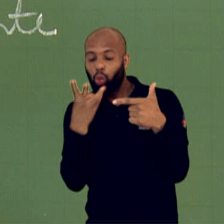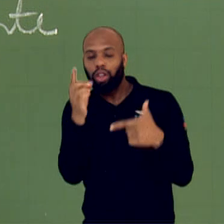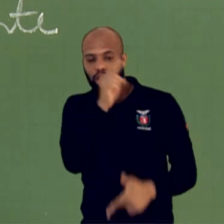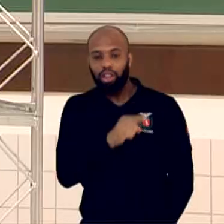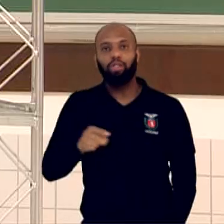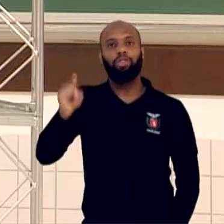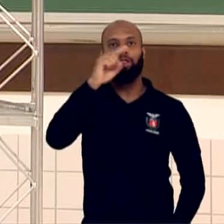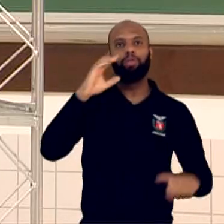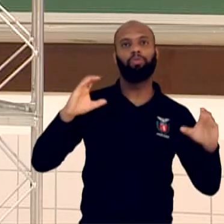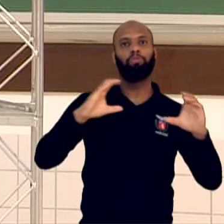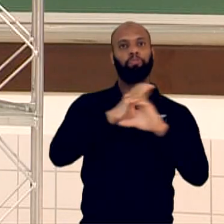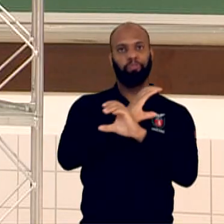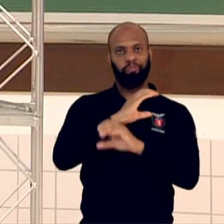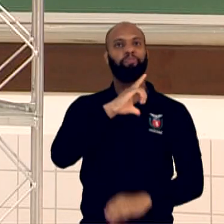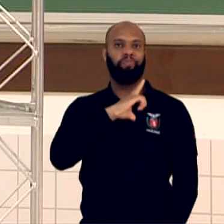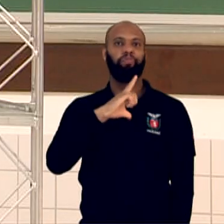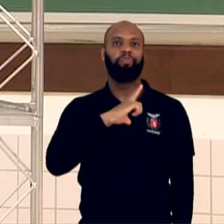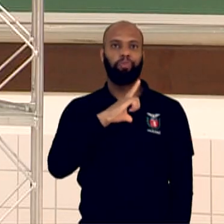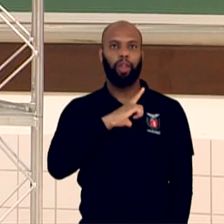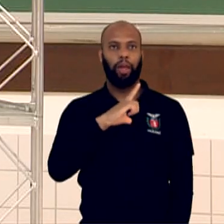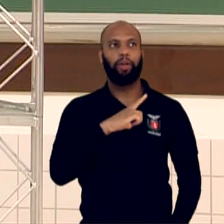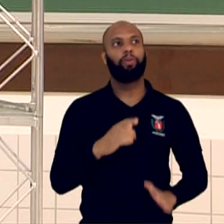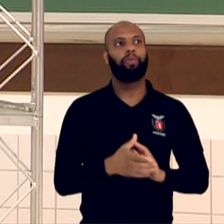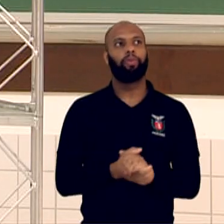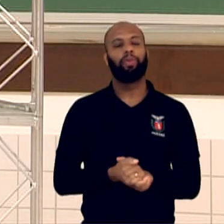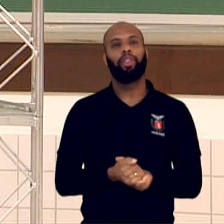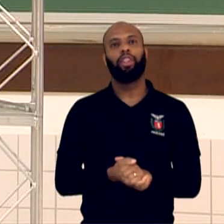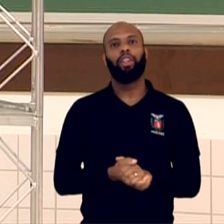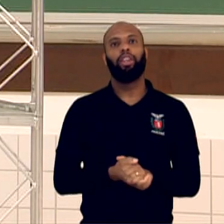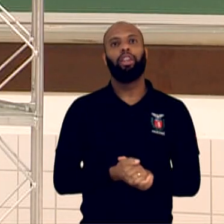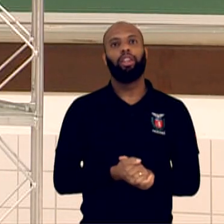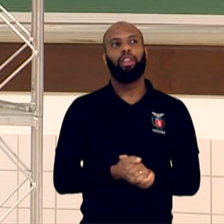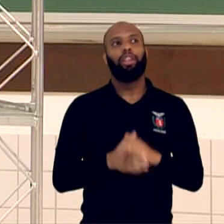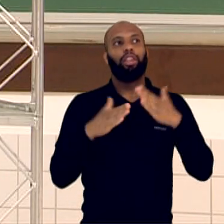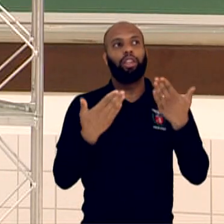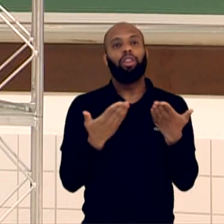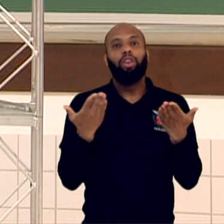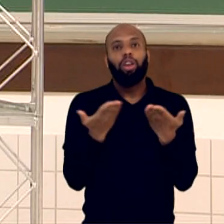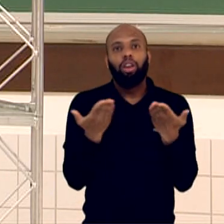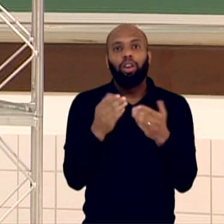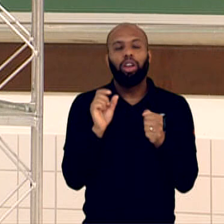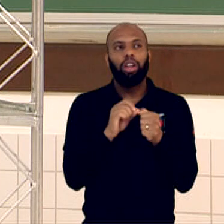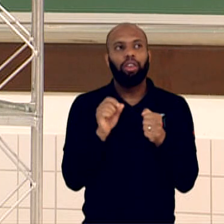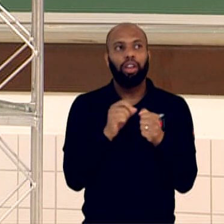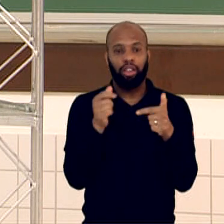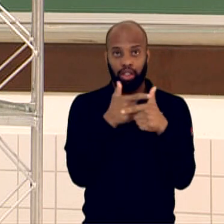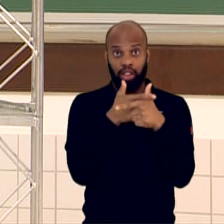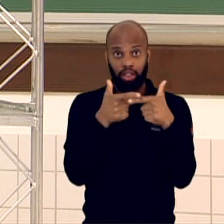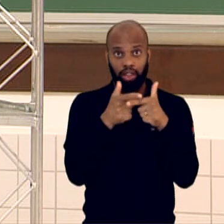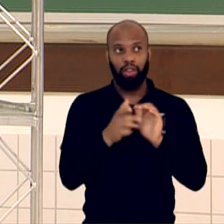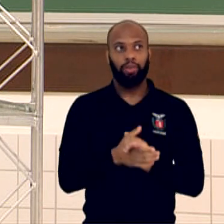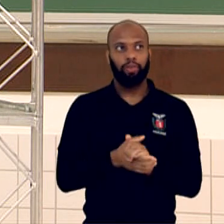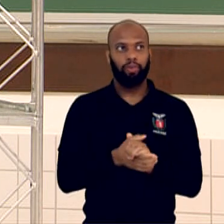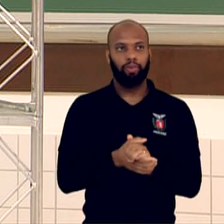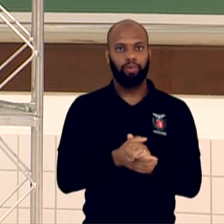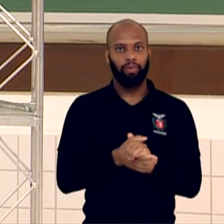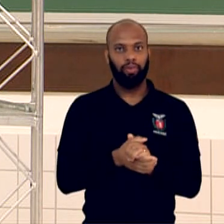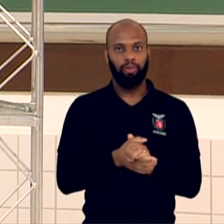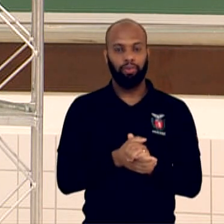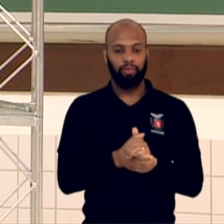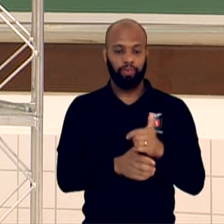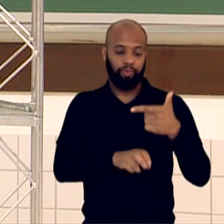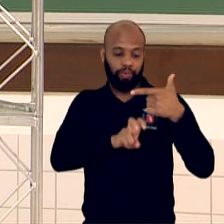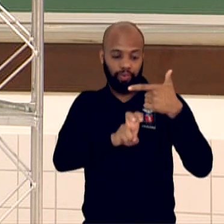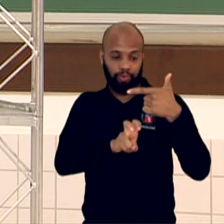voltas completas, né, nós temos nesse arco aqui. Então, fazendo aqui a divisão, né, 5